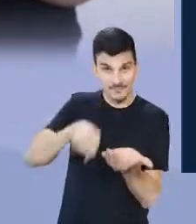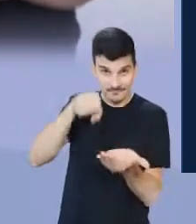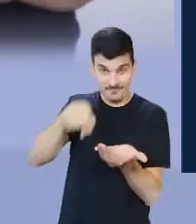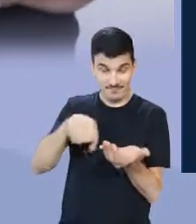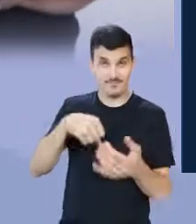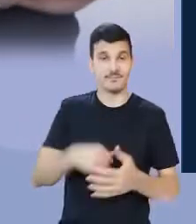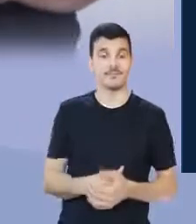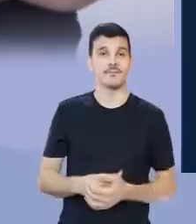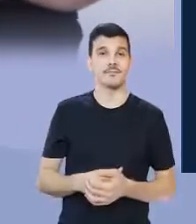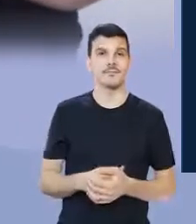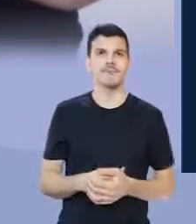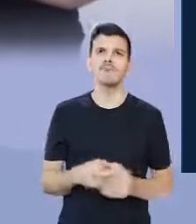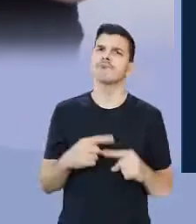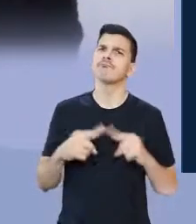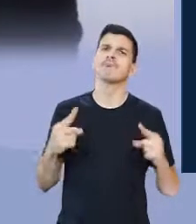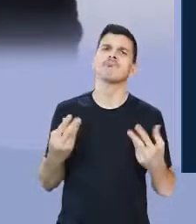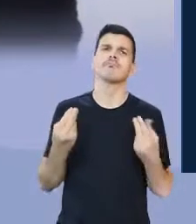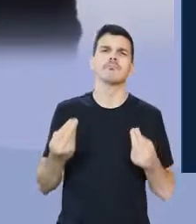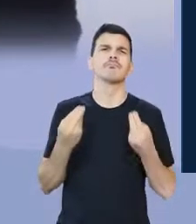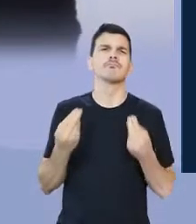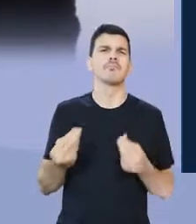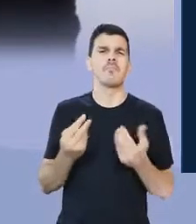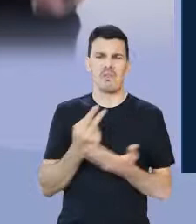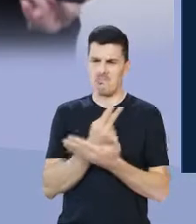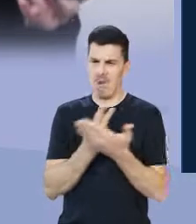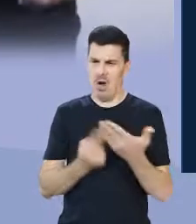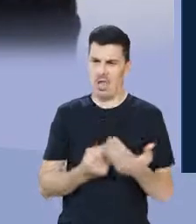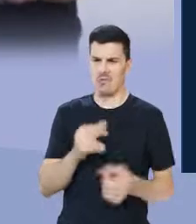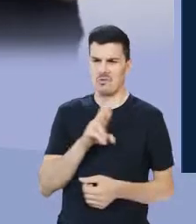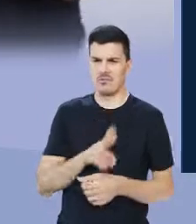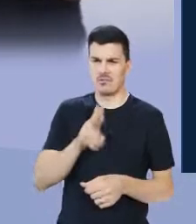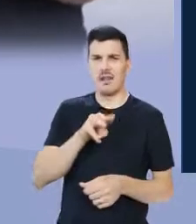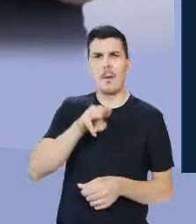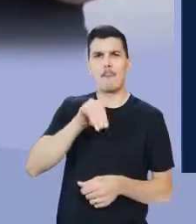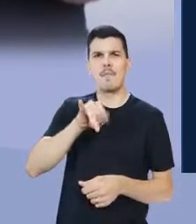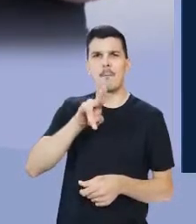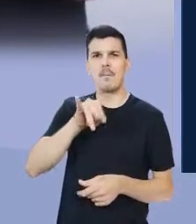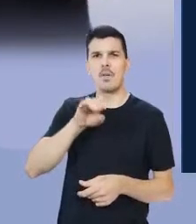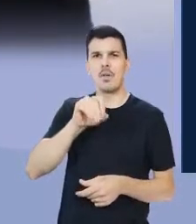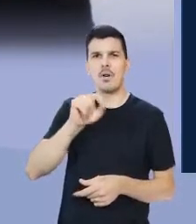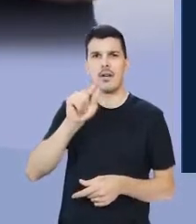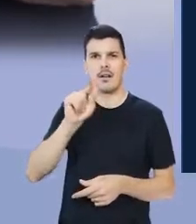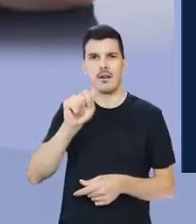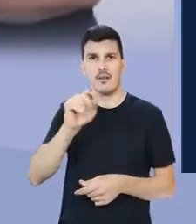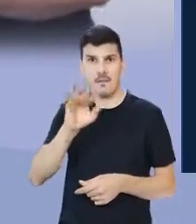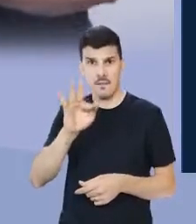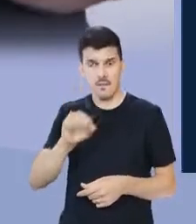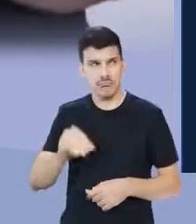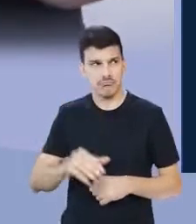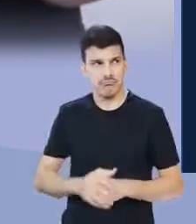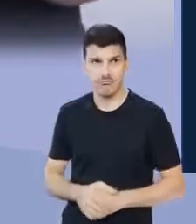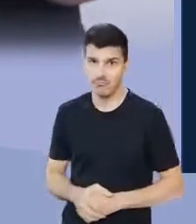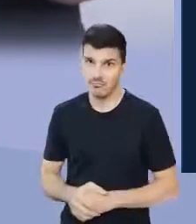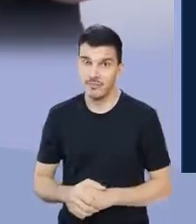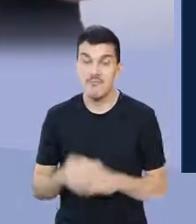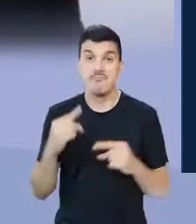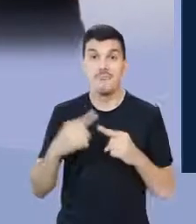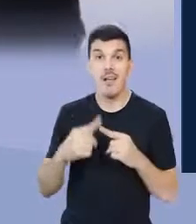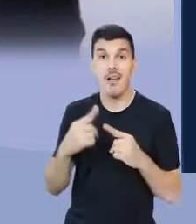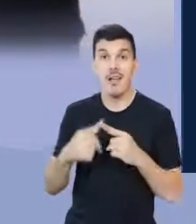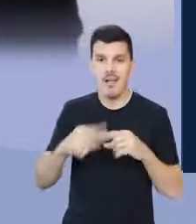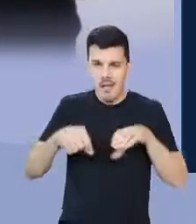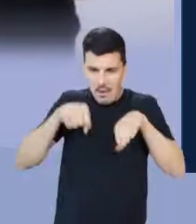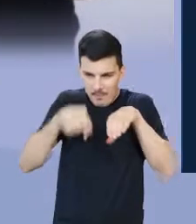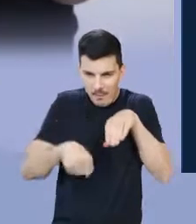conhecer um mimeógrafo. Mas para que o poeta usava, então, um mimeógrafo?